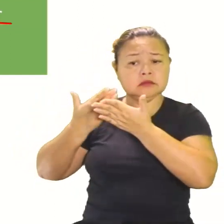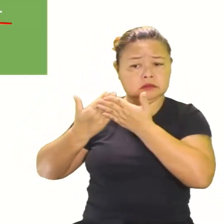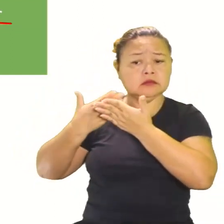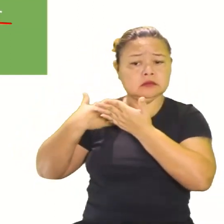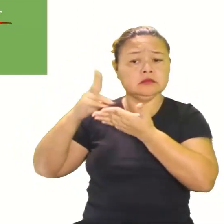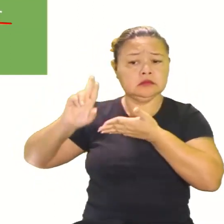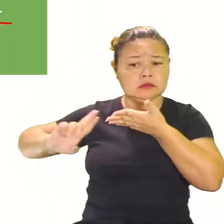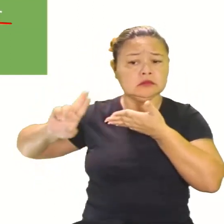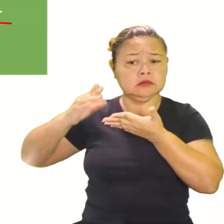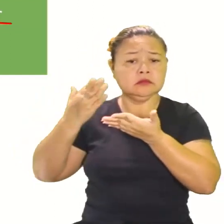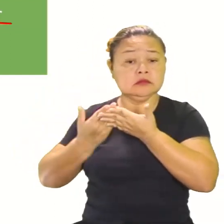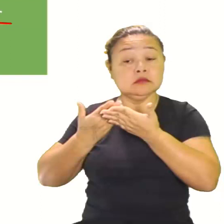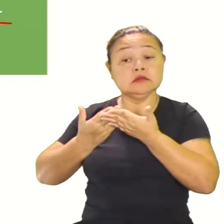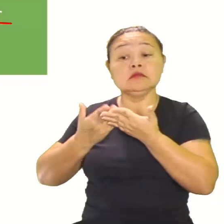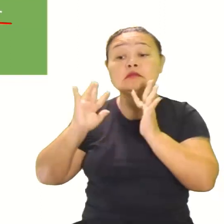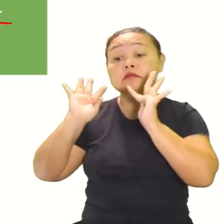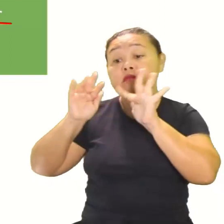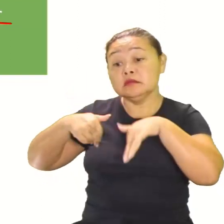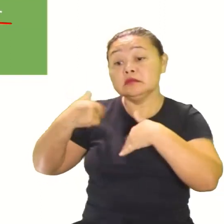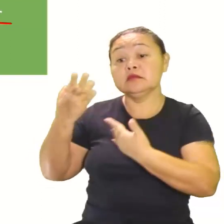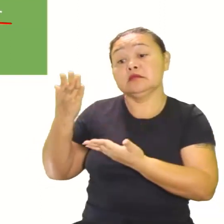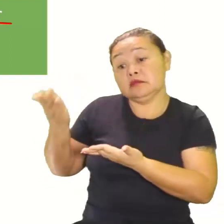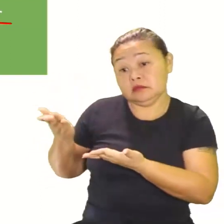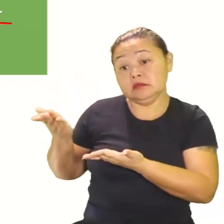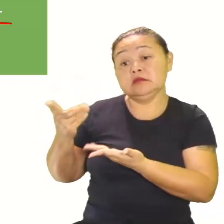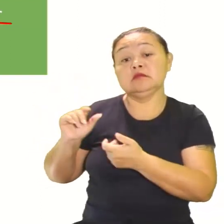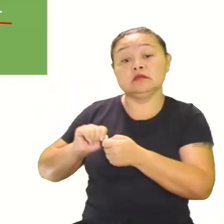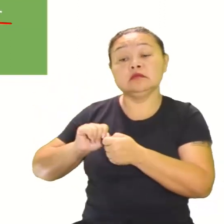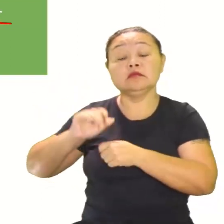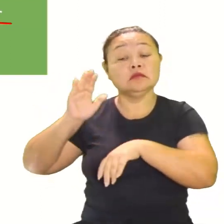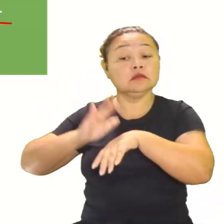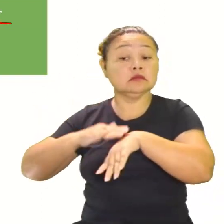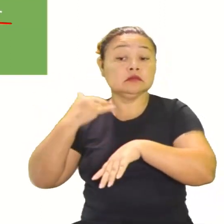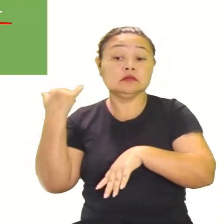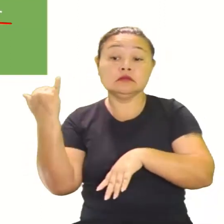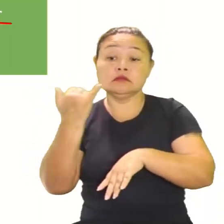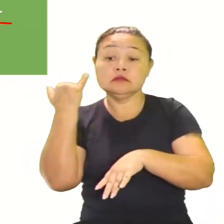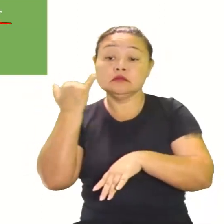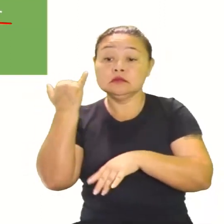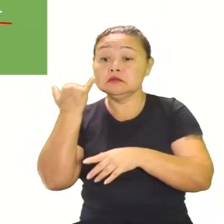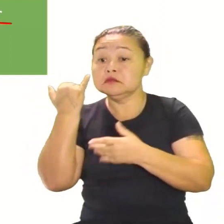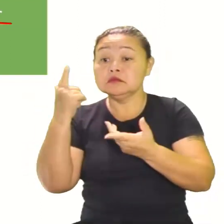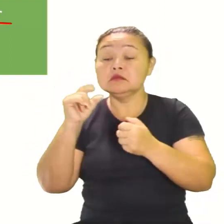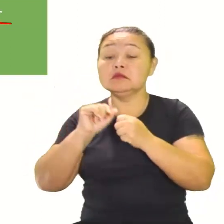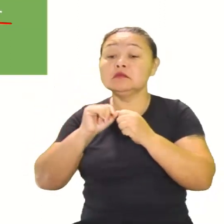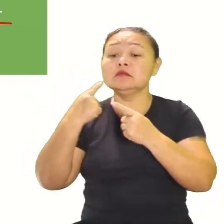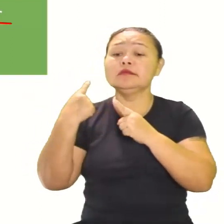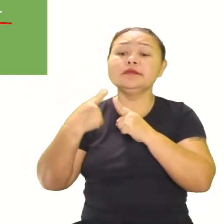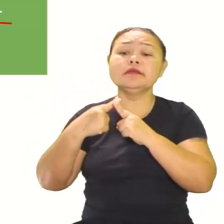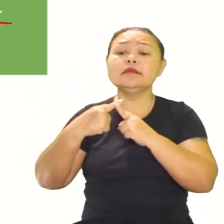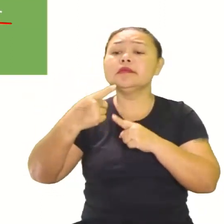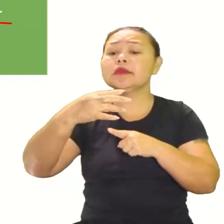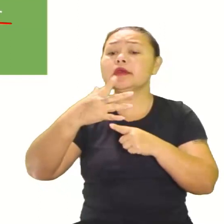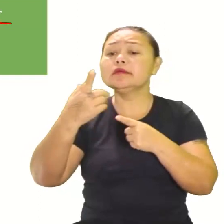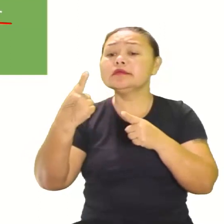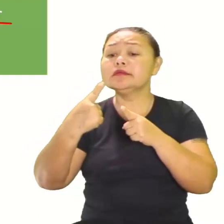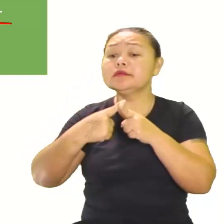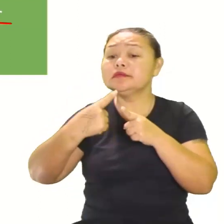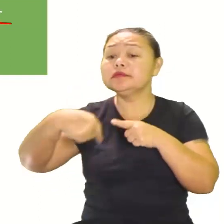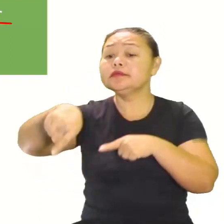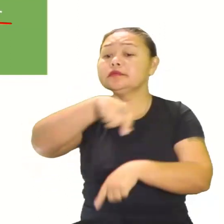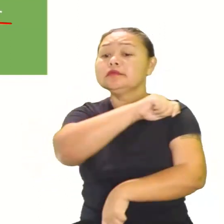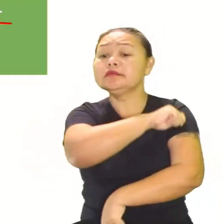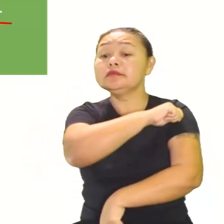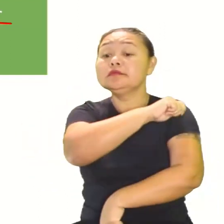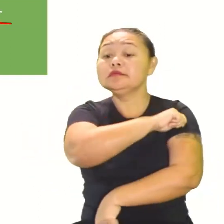as aplicações, né? Porque a aplicação é a parte mais importante de qualquer assunto, né? Toda vez o aluno quer saber, mas e